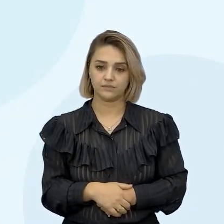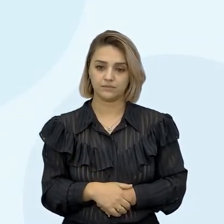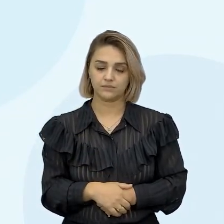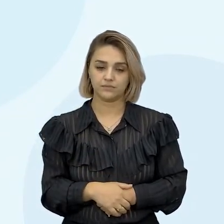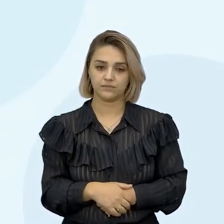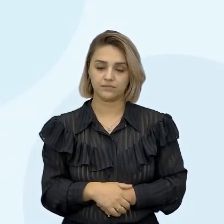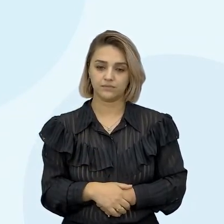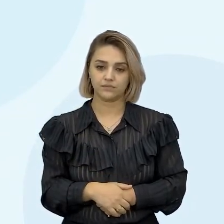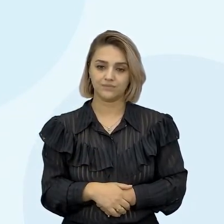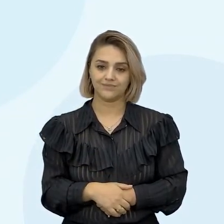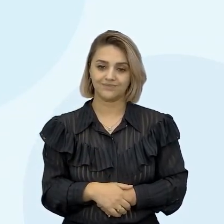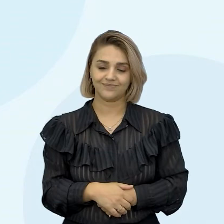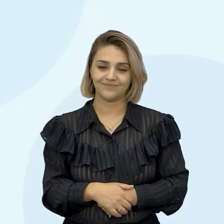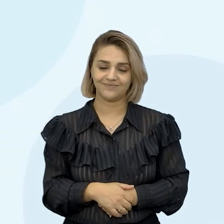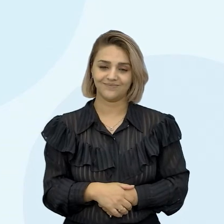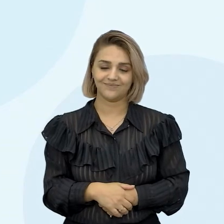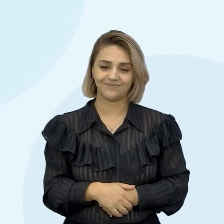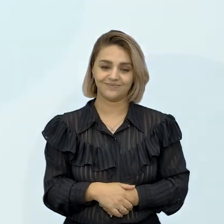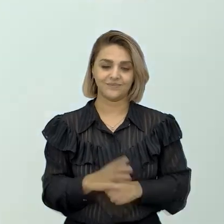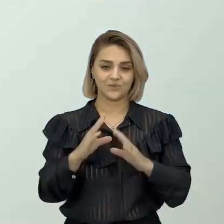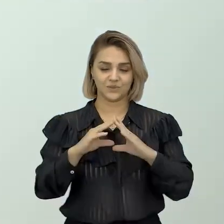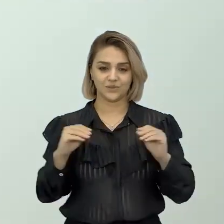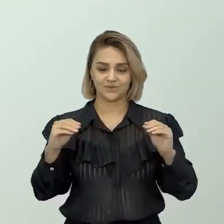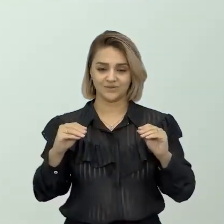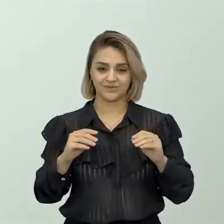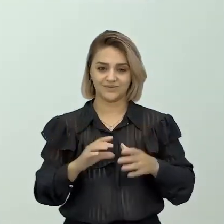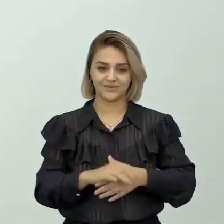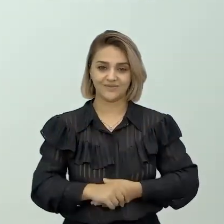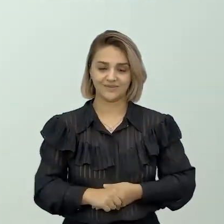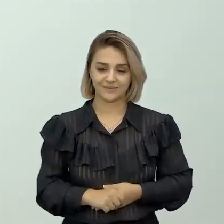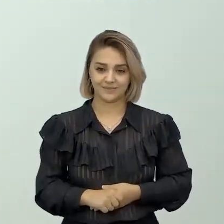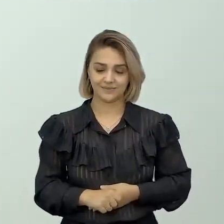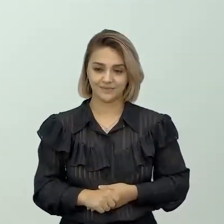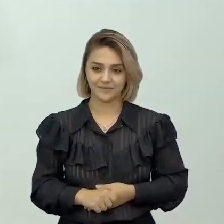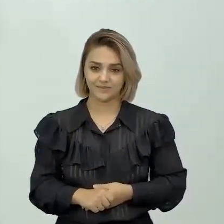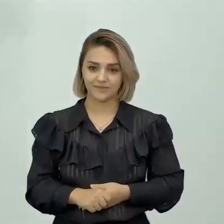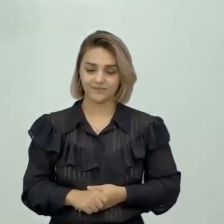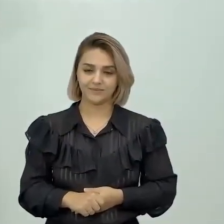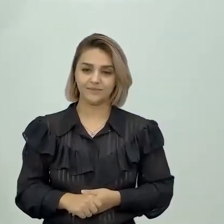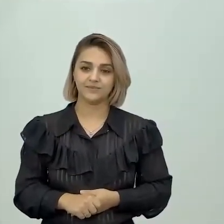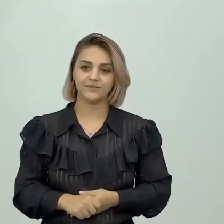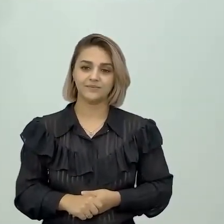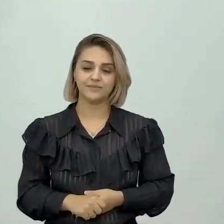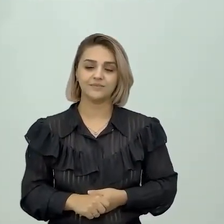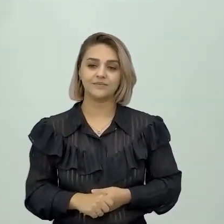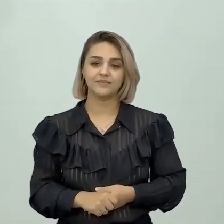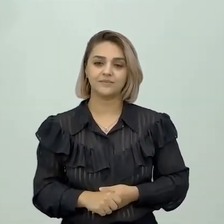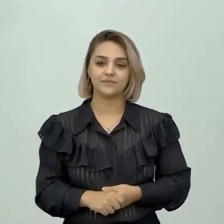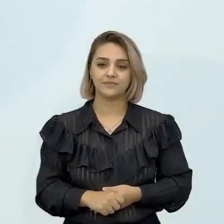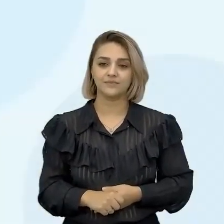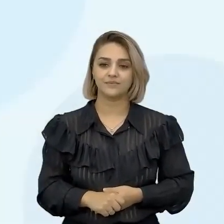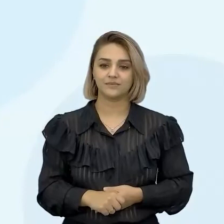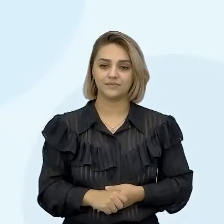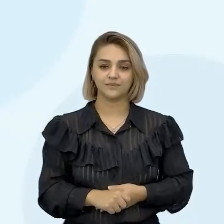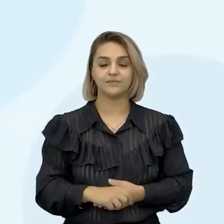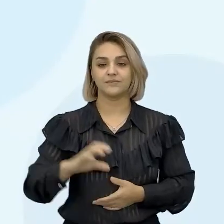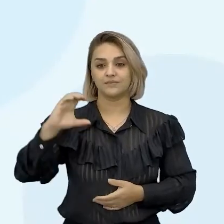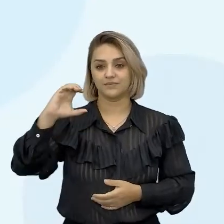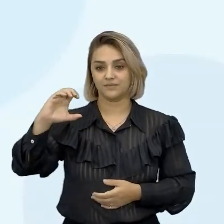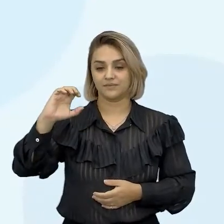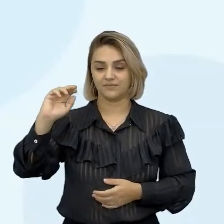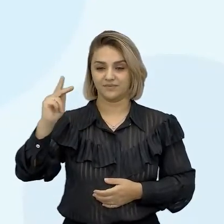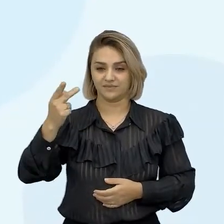e pronto e aqui ó tá chave ah